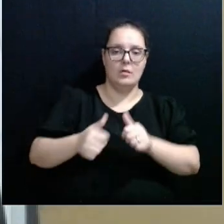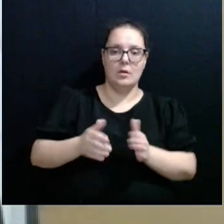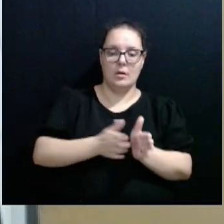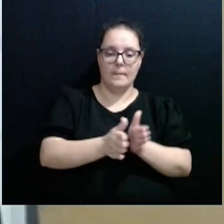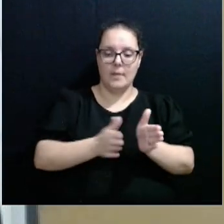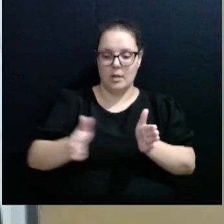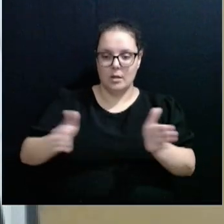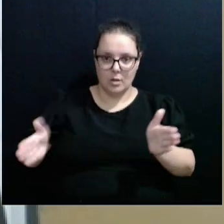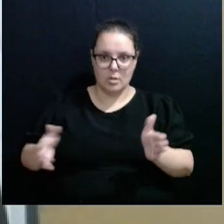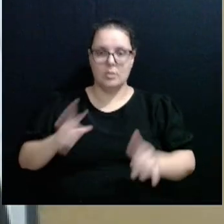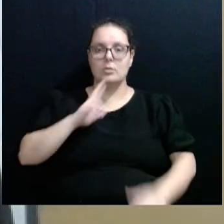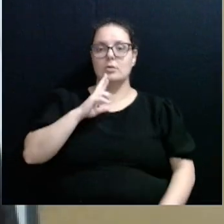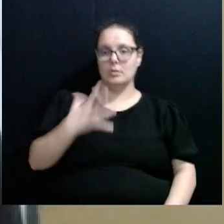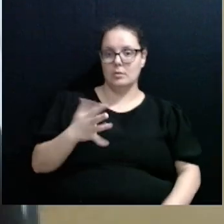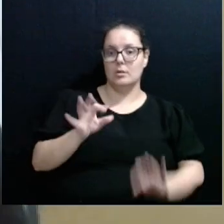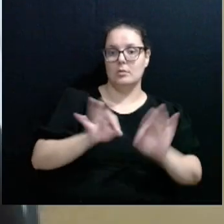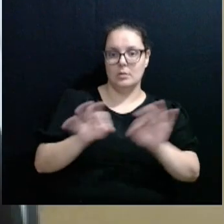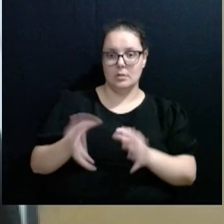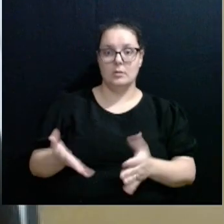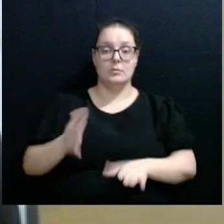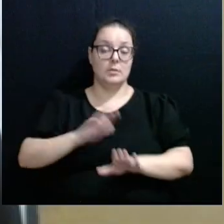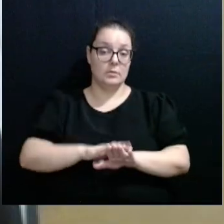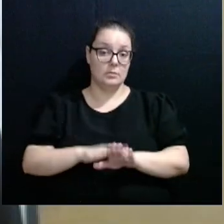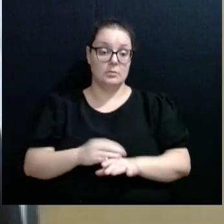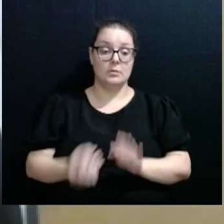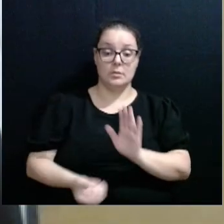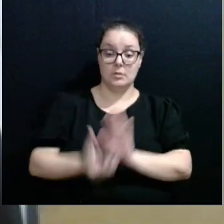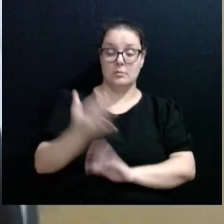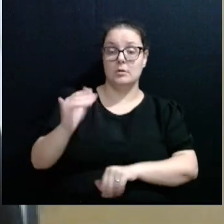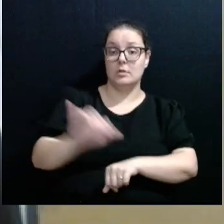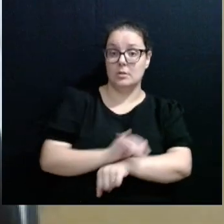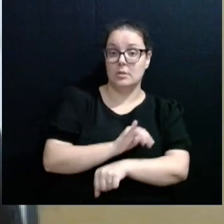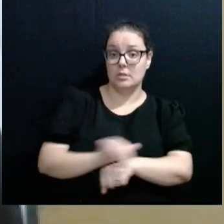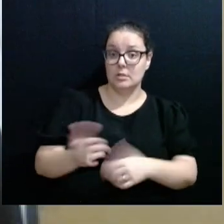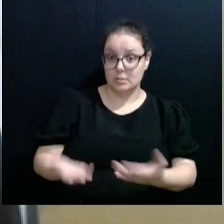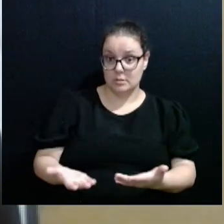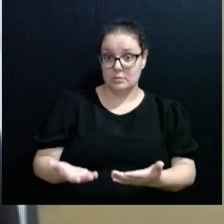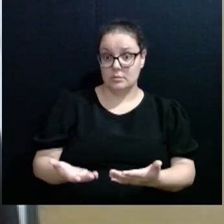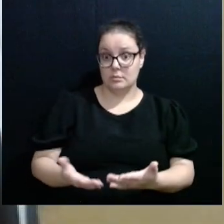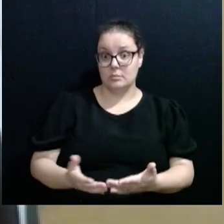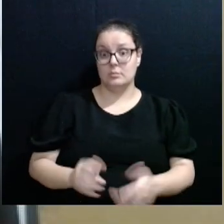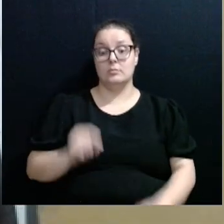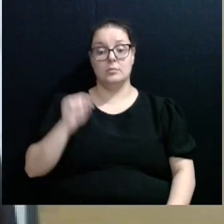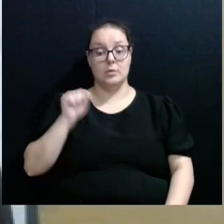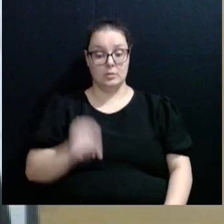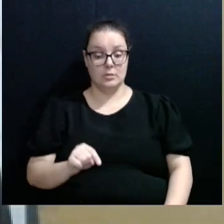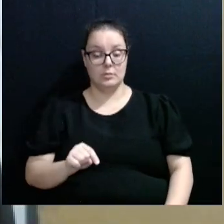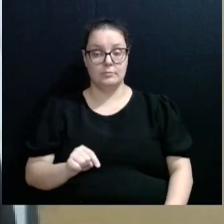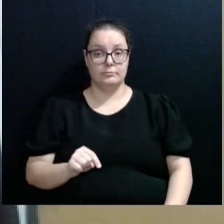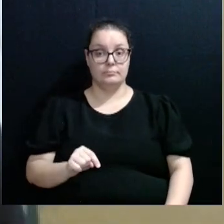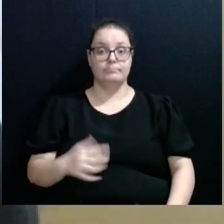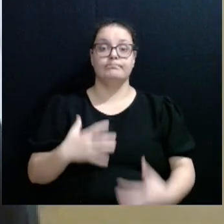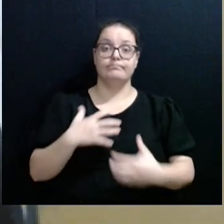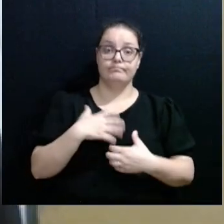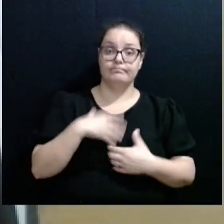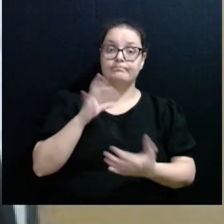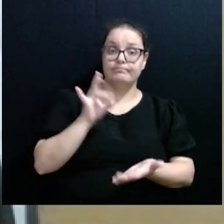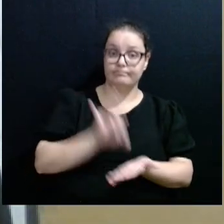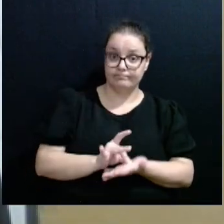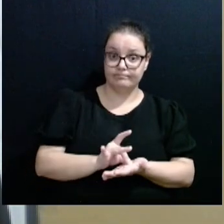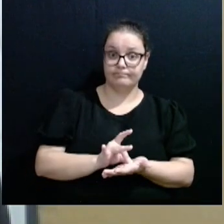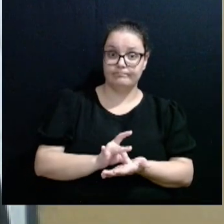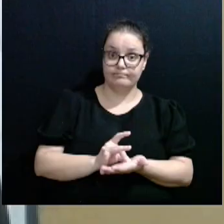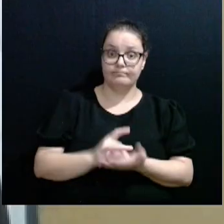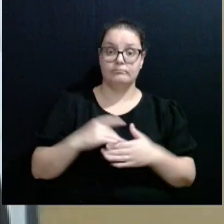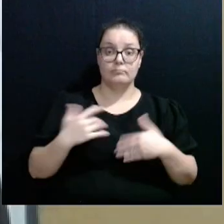plano de ação, criam-se mecanismos para que isso seja sentido de verdade, não é? Para que